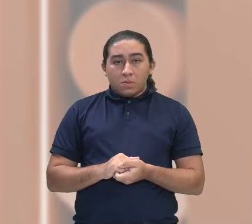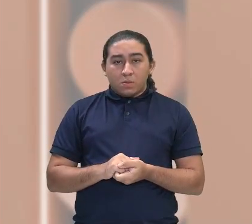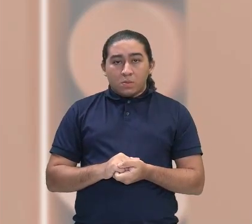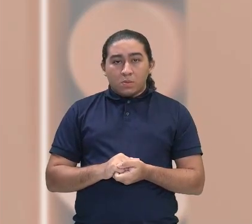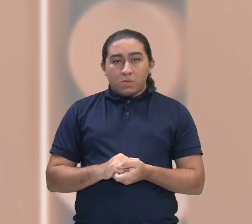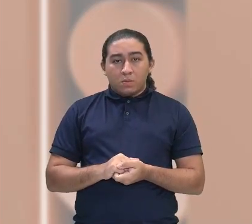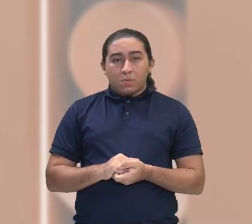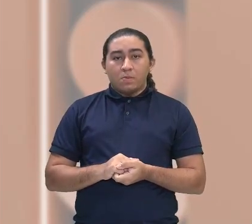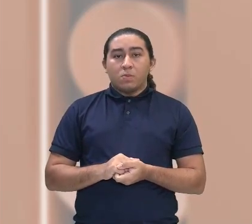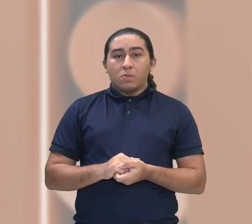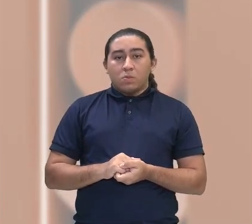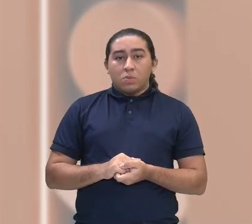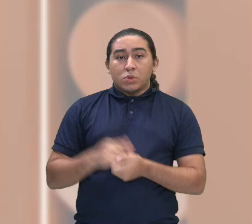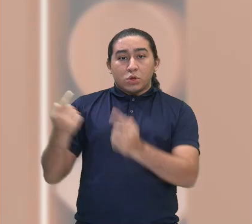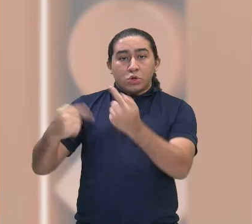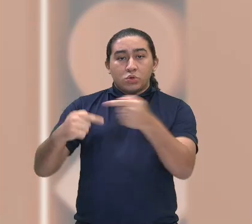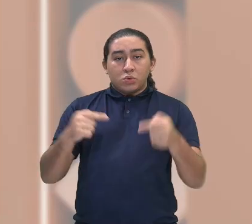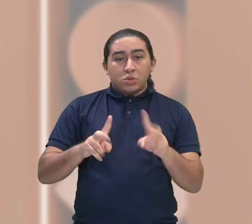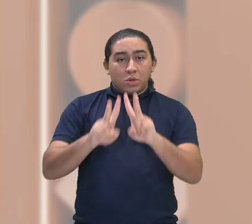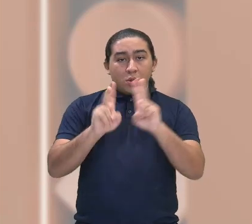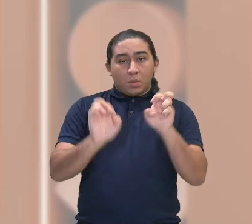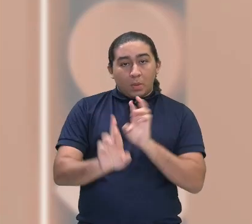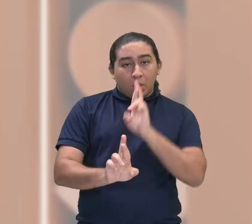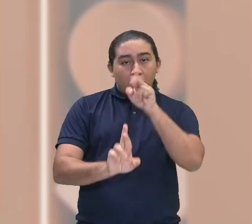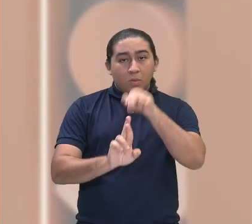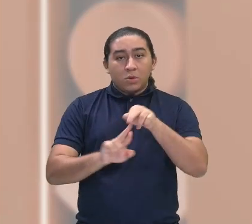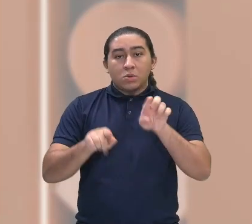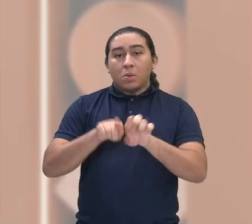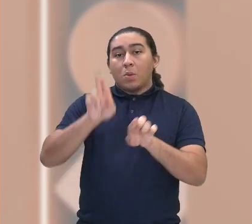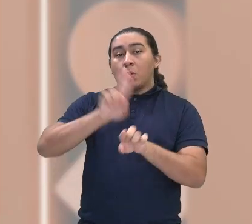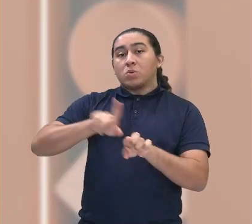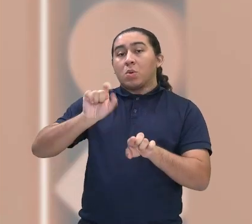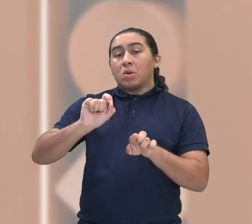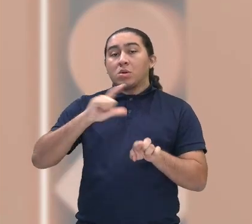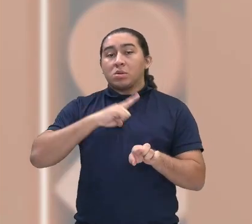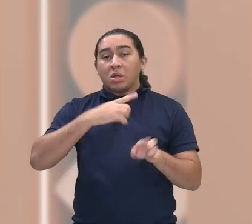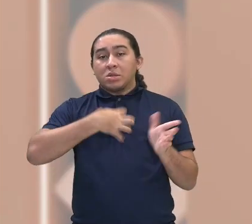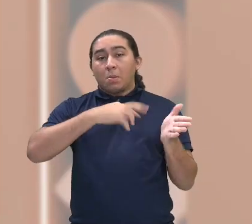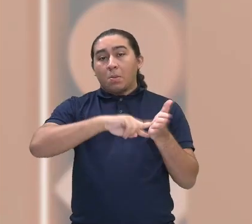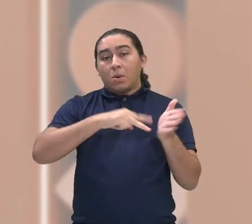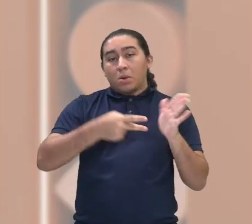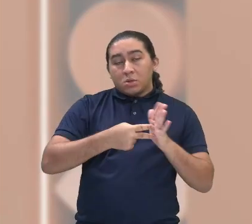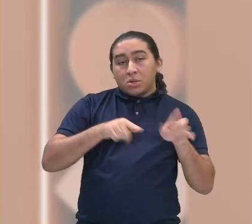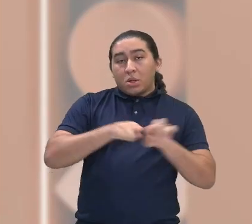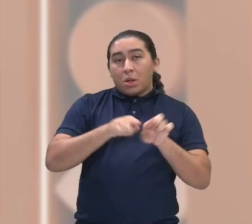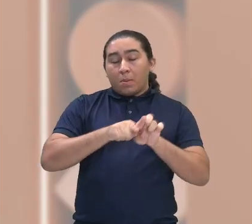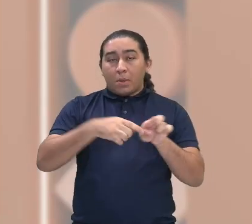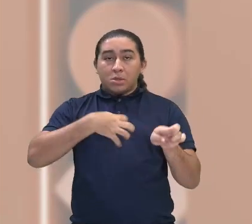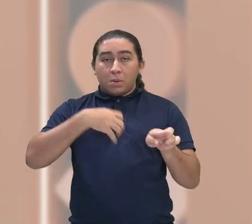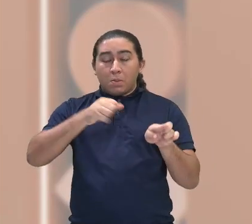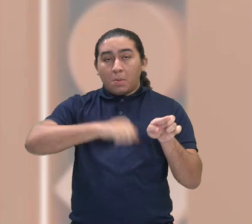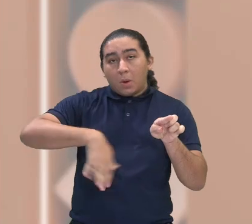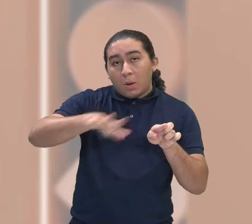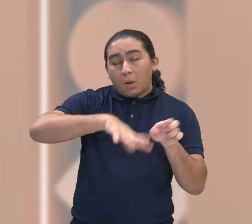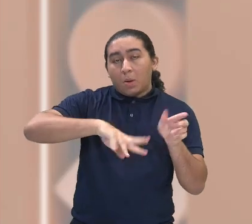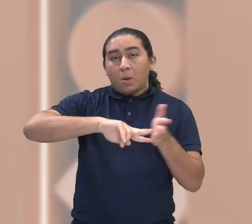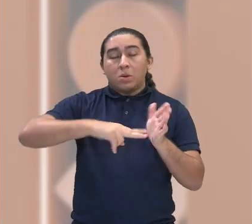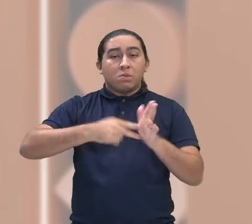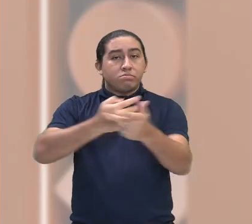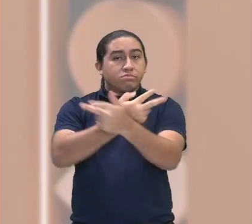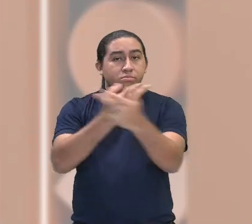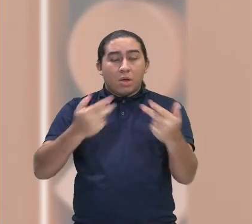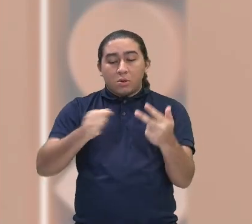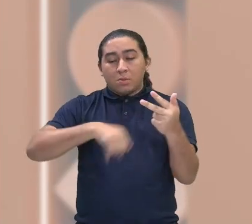questão da crítica e da razão também, a partir da semântica, da semiótica e de alguns outros campos